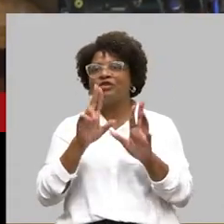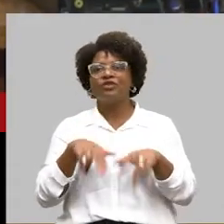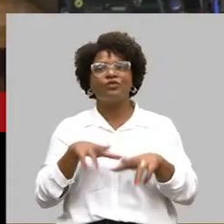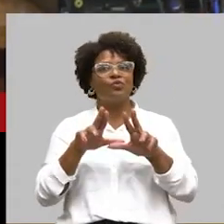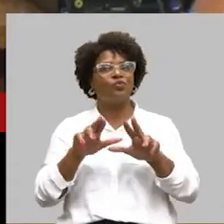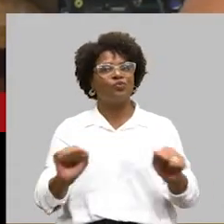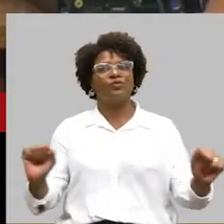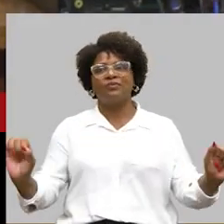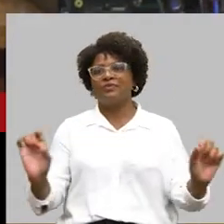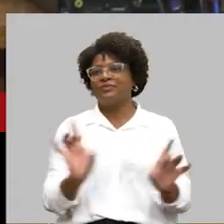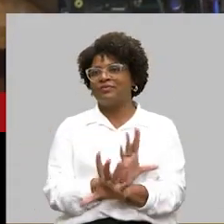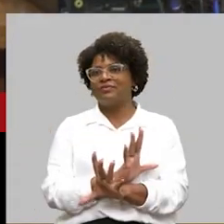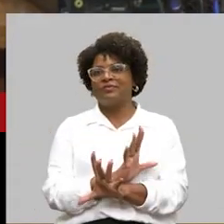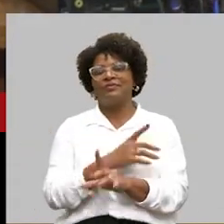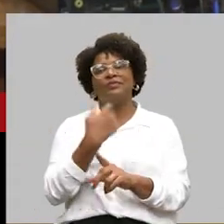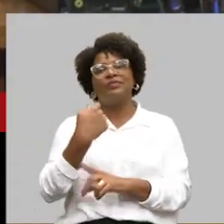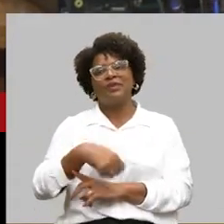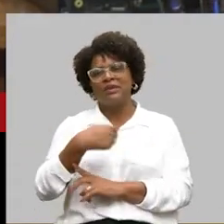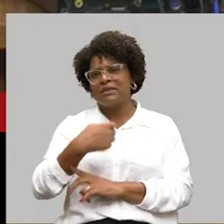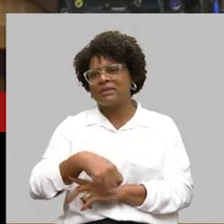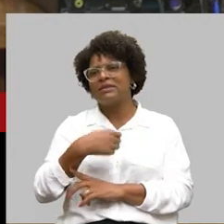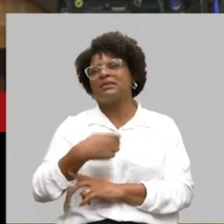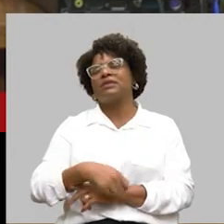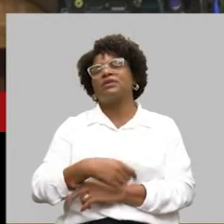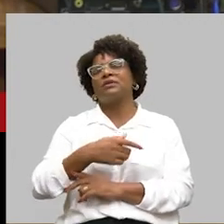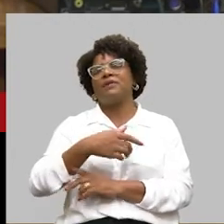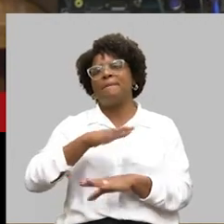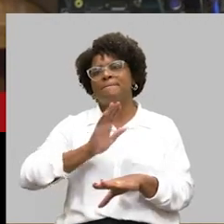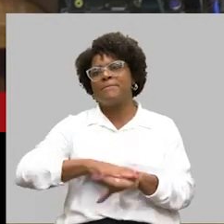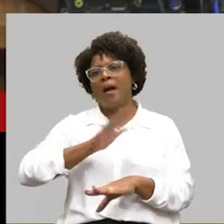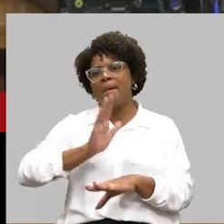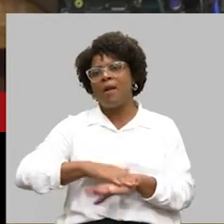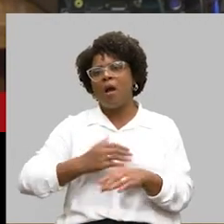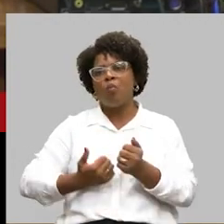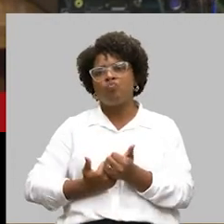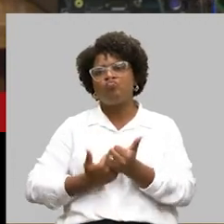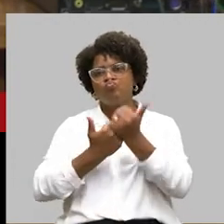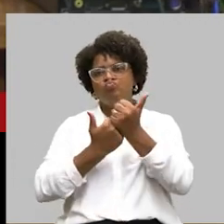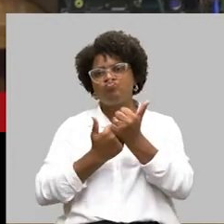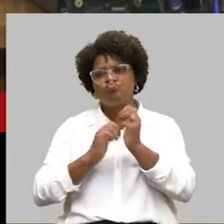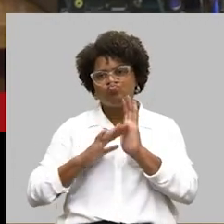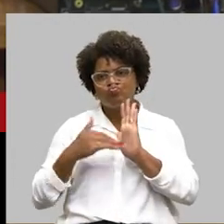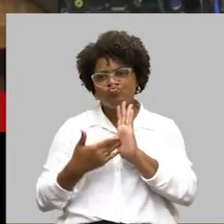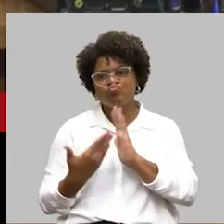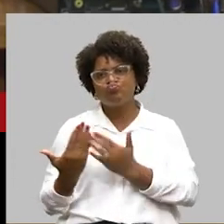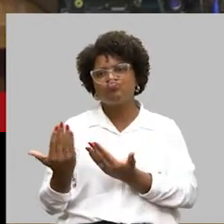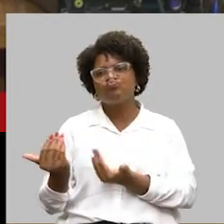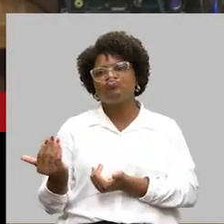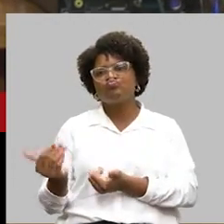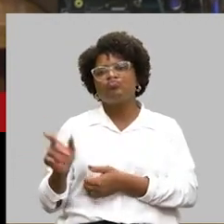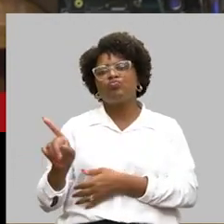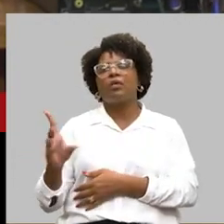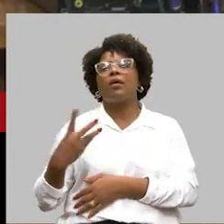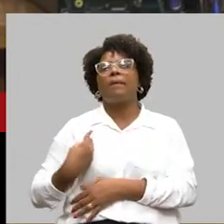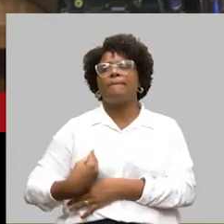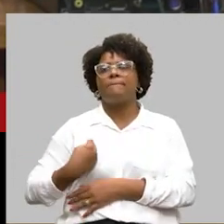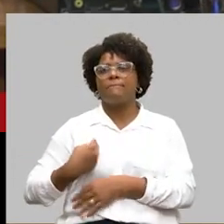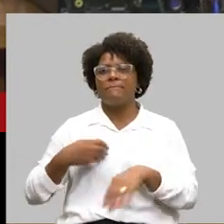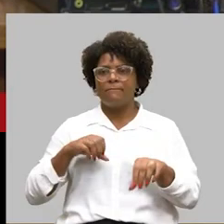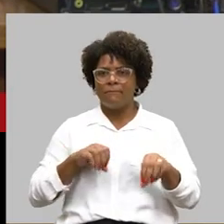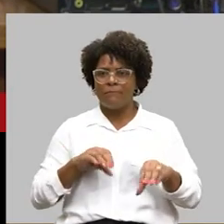de um reforço maior aqueles jovens todos que participam aí da Educação eh conheço